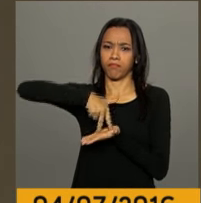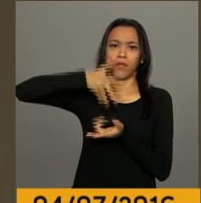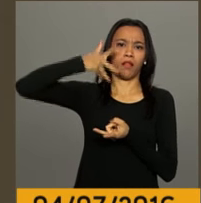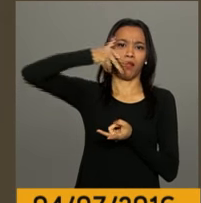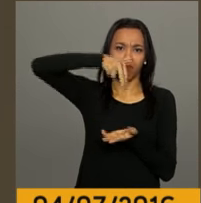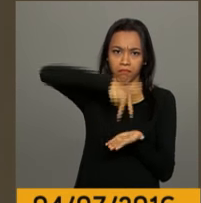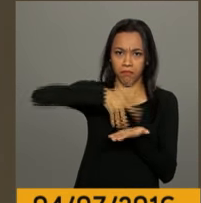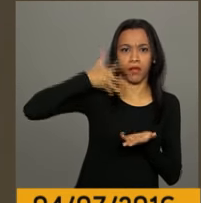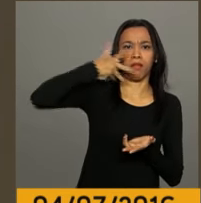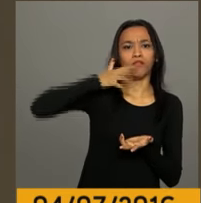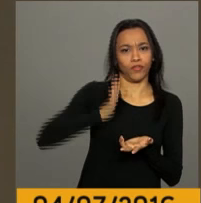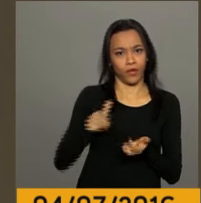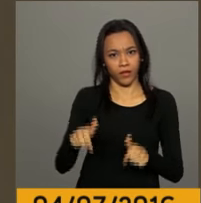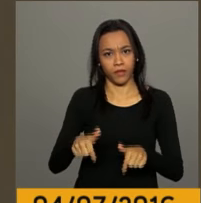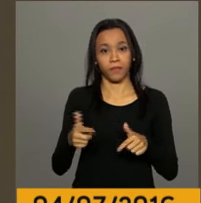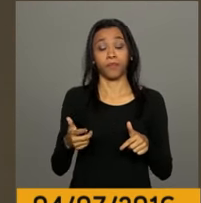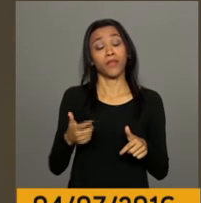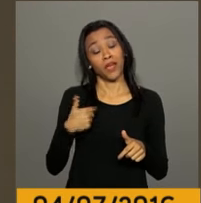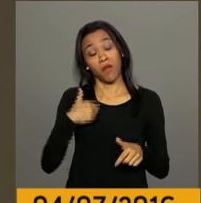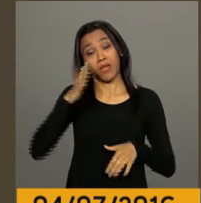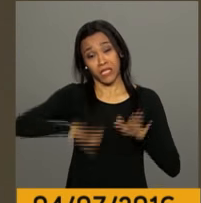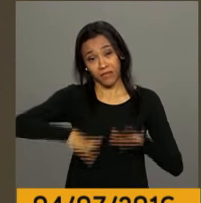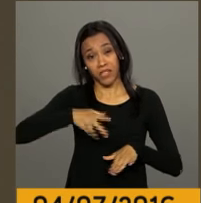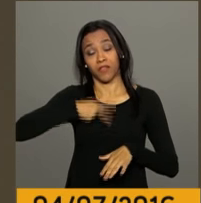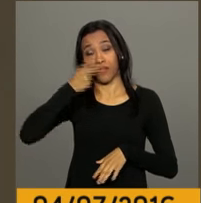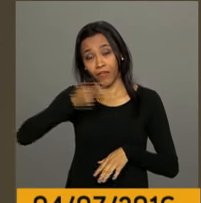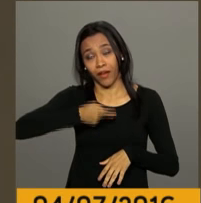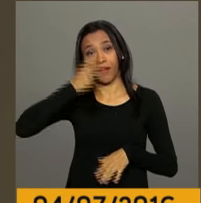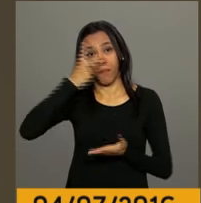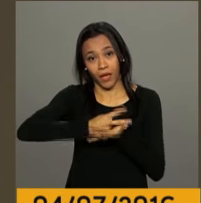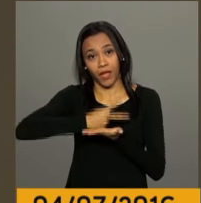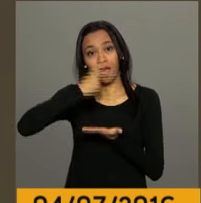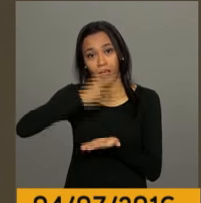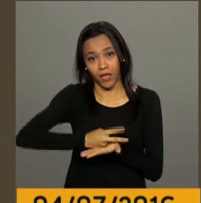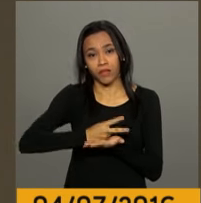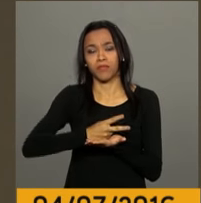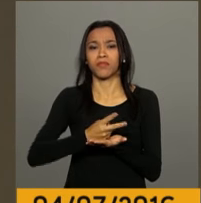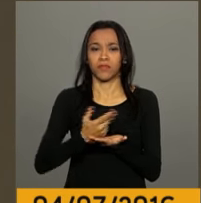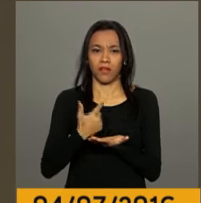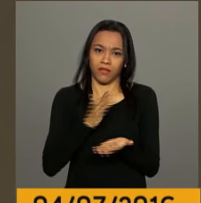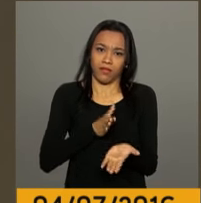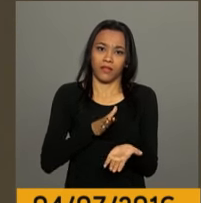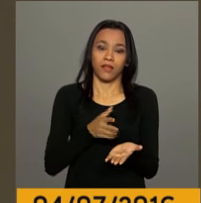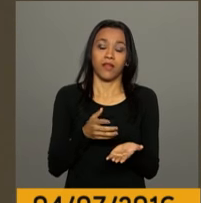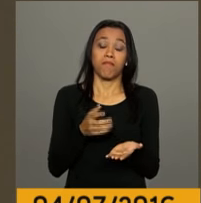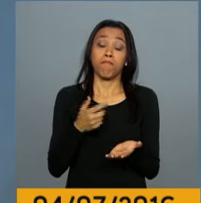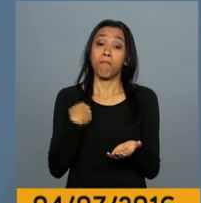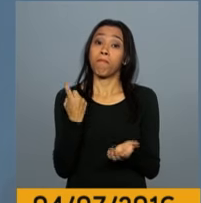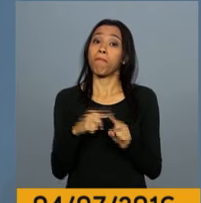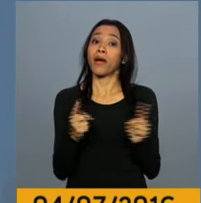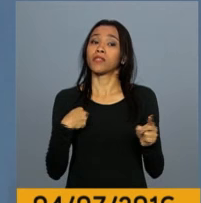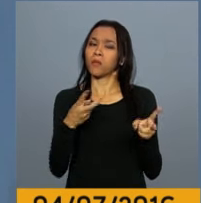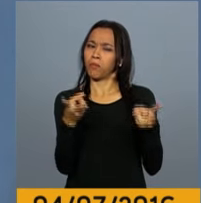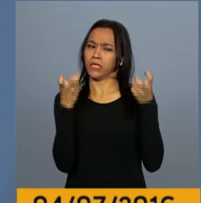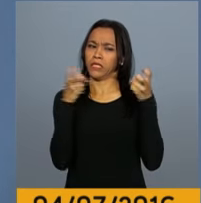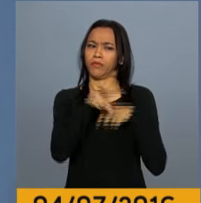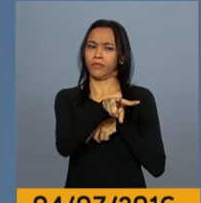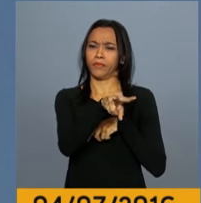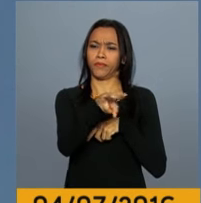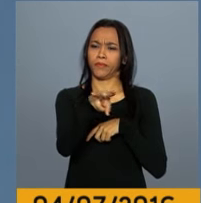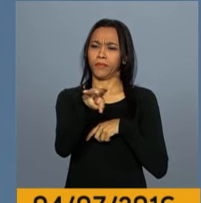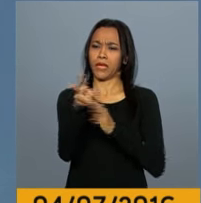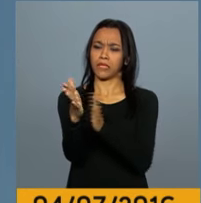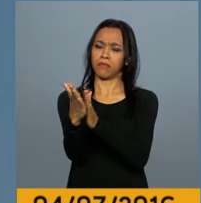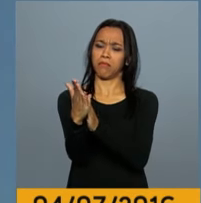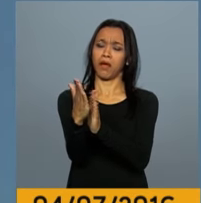vezes, estou sendo repetitivo, mas muitas e muitas vezes eu verifico que as palmas